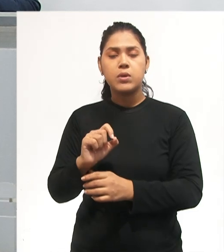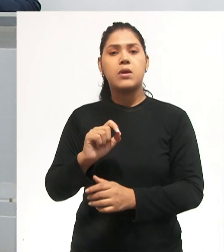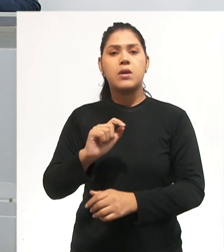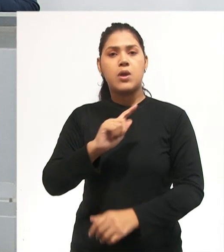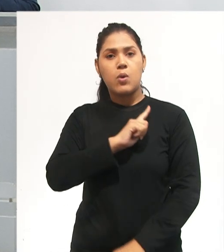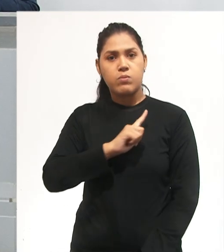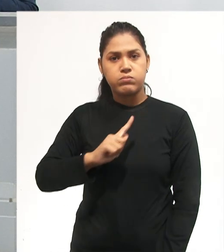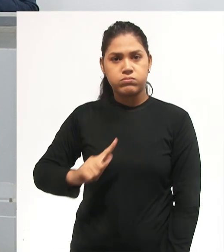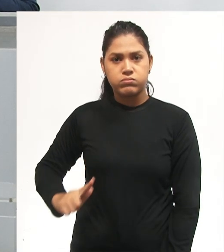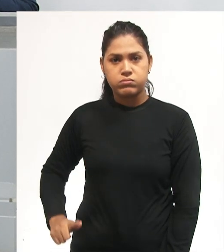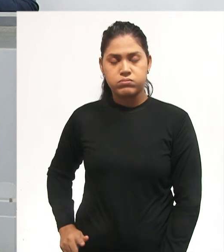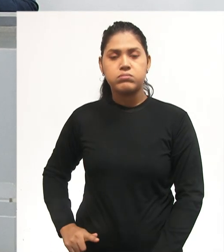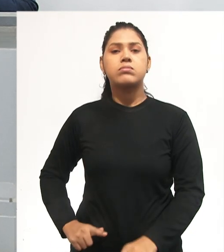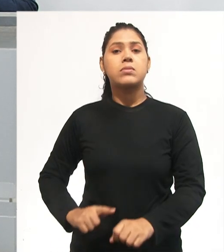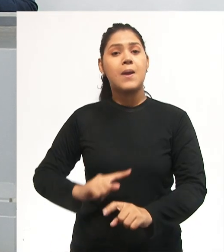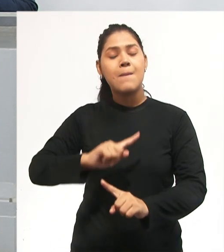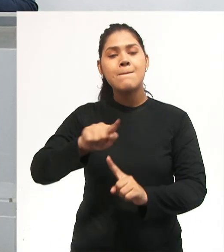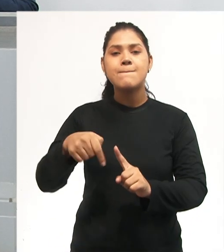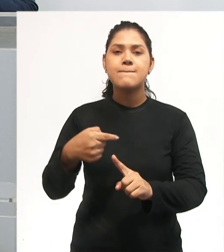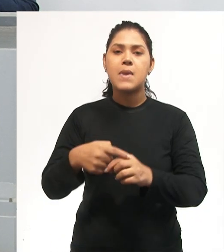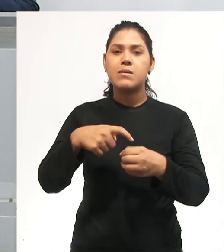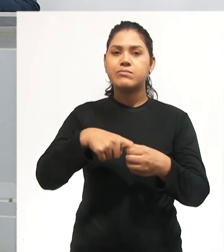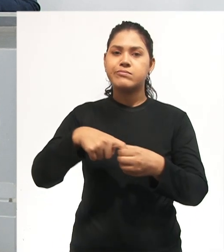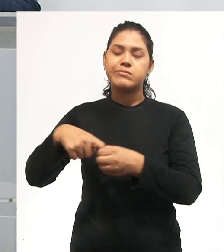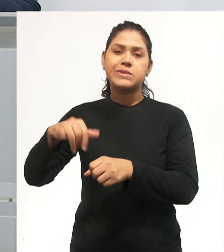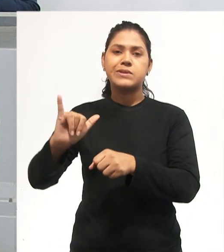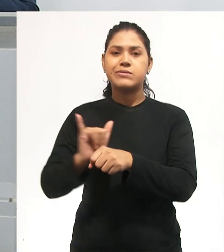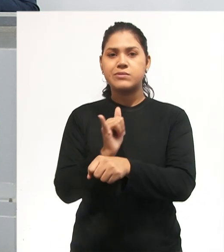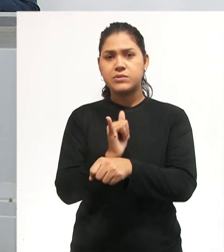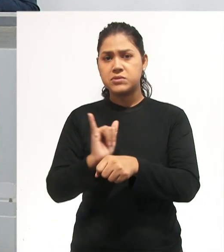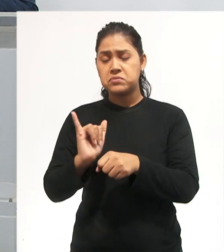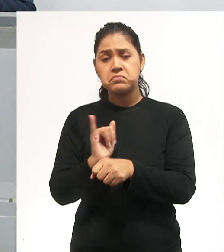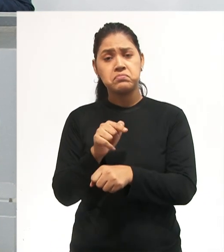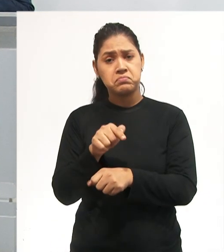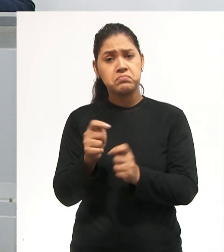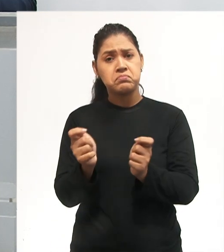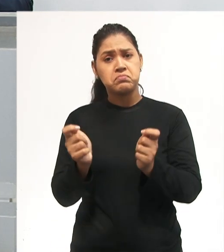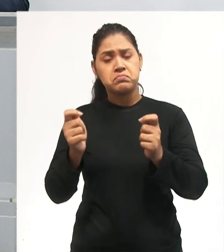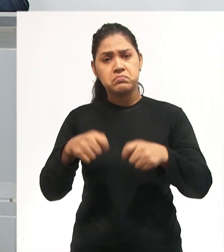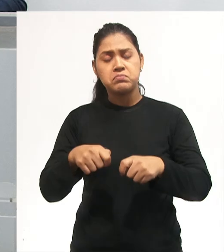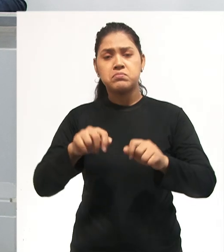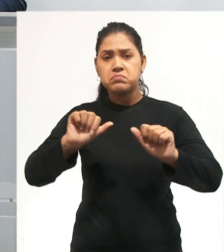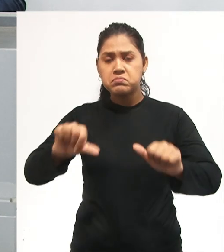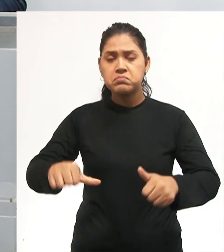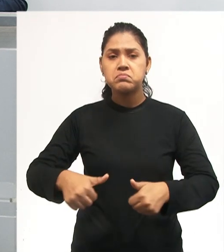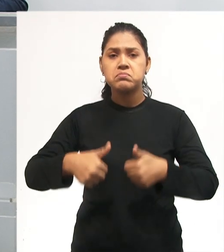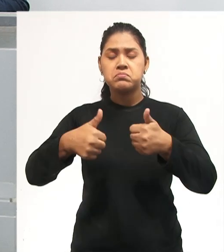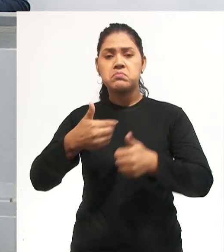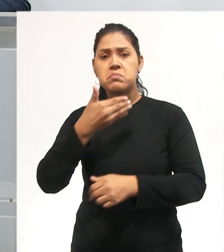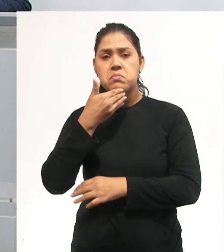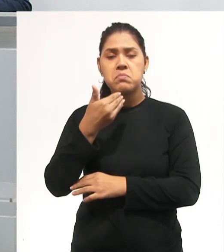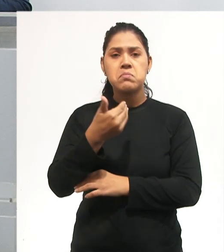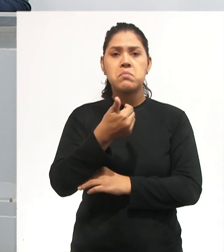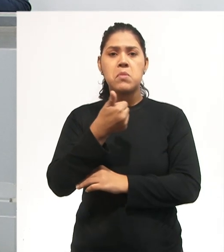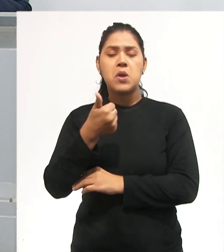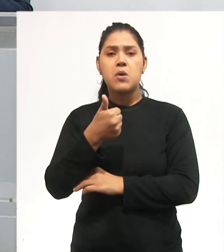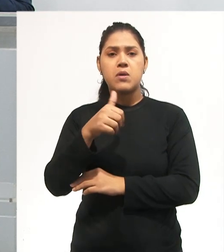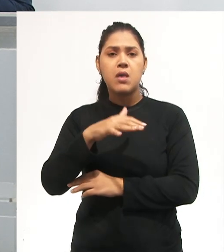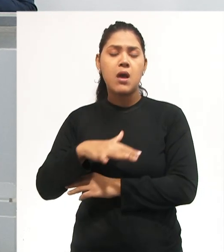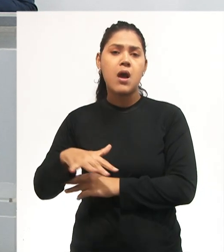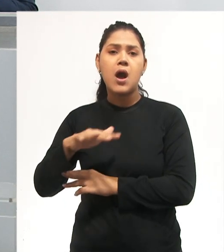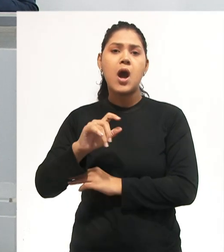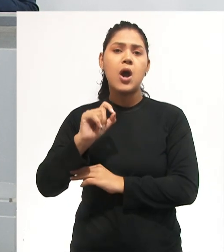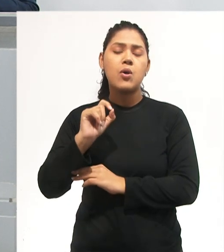de parcerias estratégicas que acabam sendo determinantes para o sucesso desse conceito de Estado empreendedor, que é